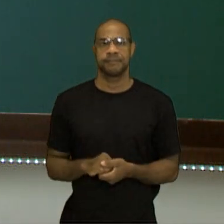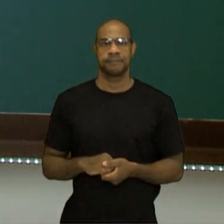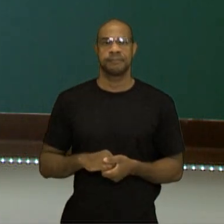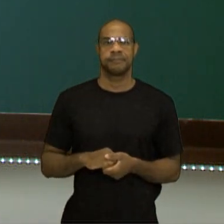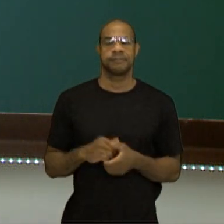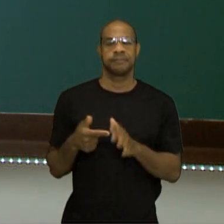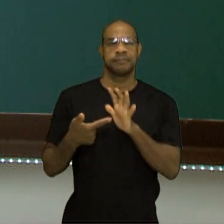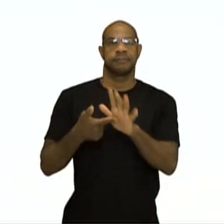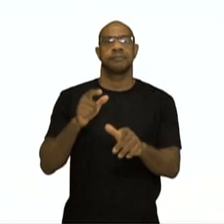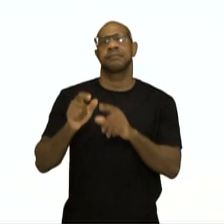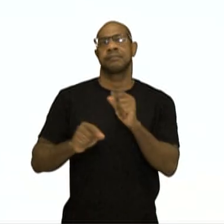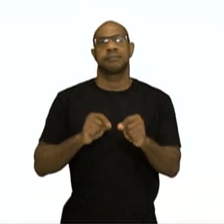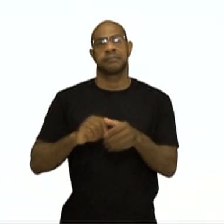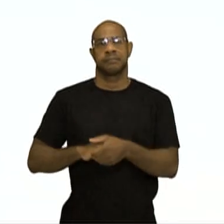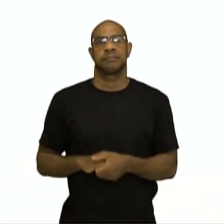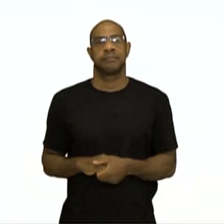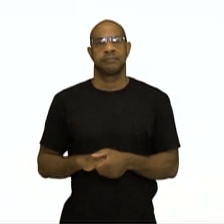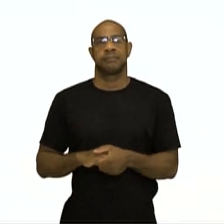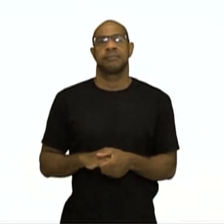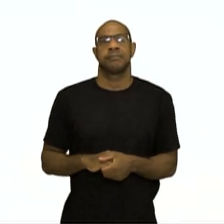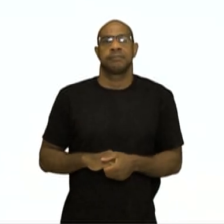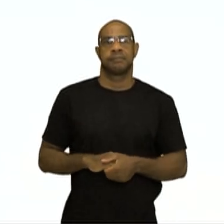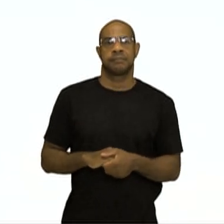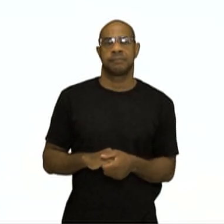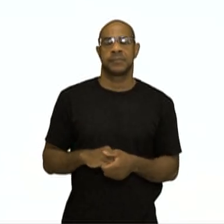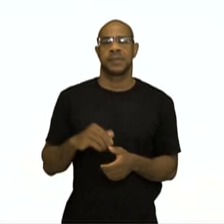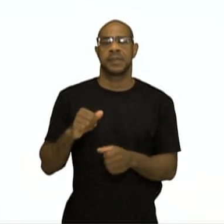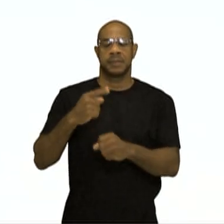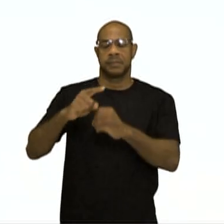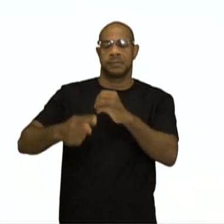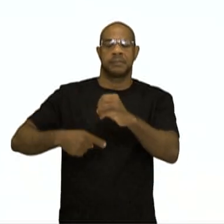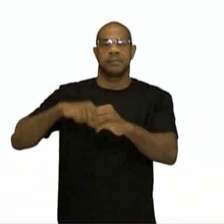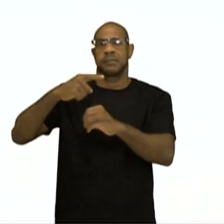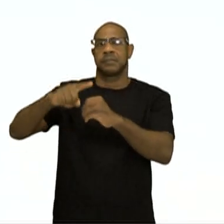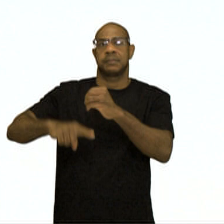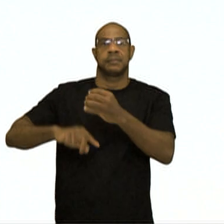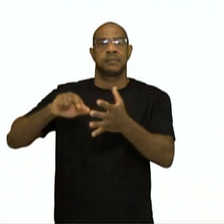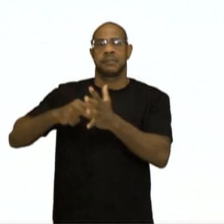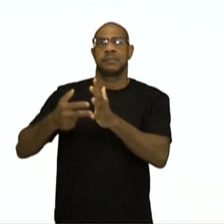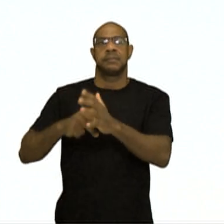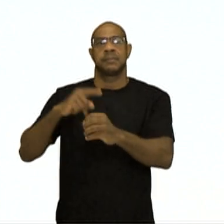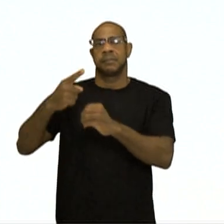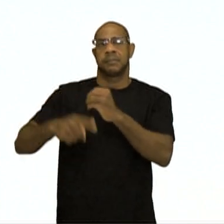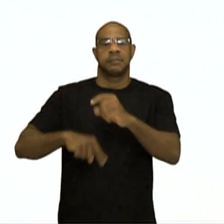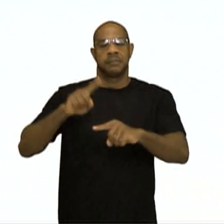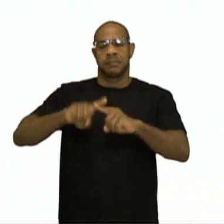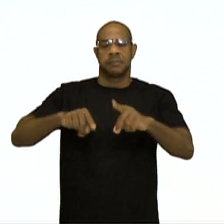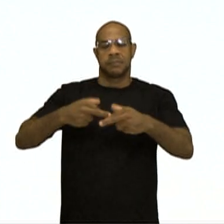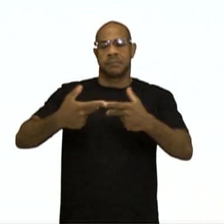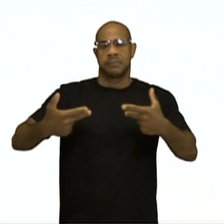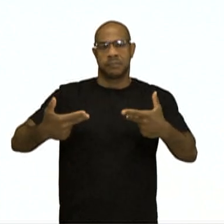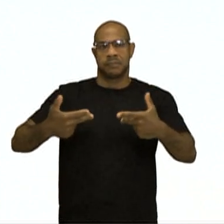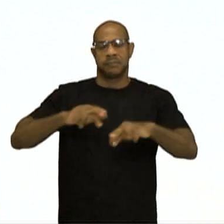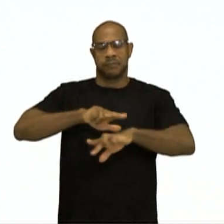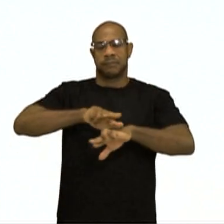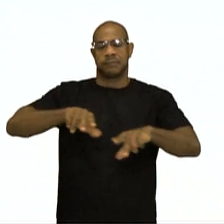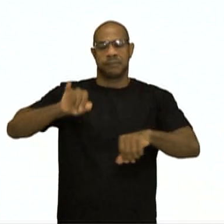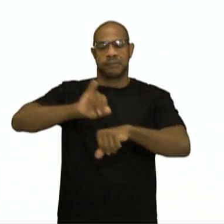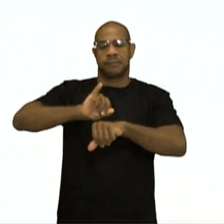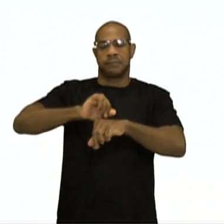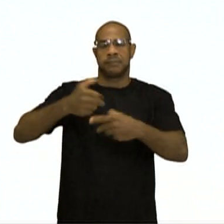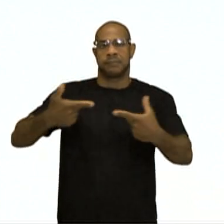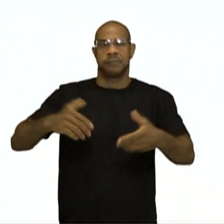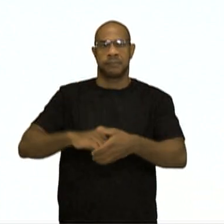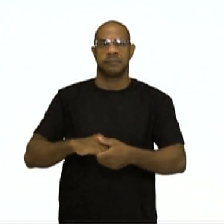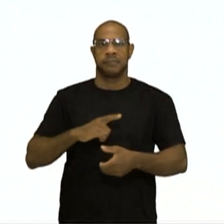tenho a representação para vocês dos átomos, que compõem os materiais, os objetos. Então,